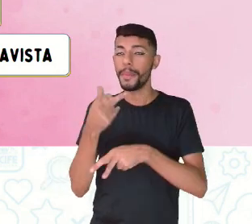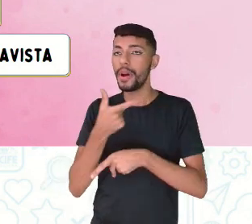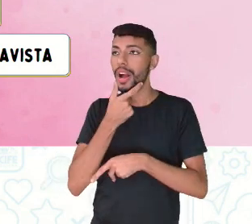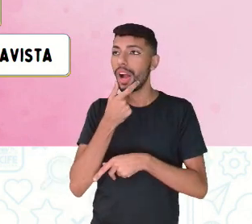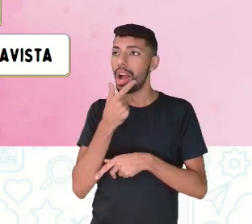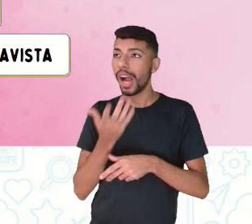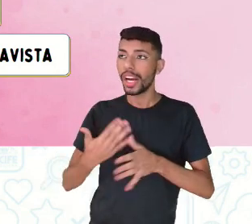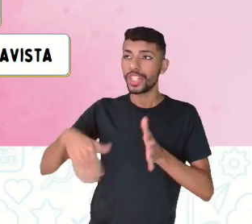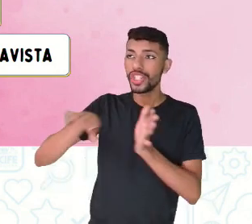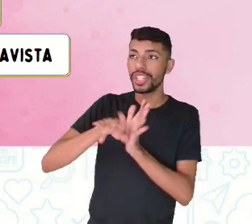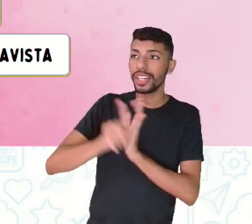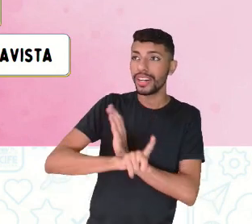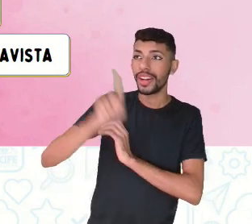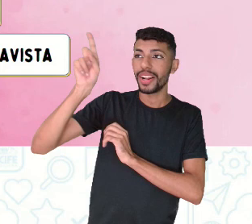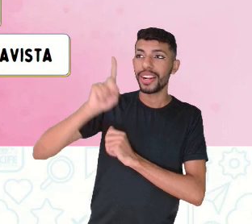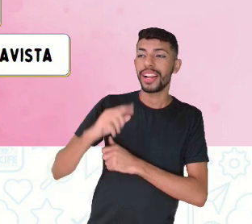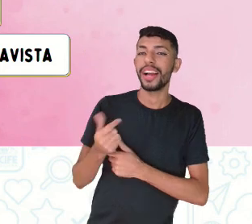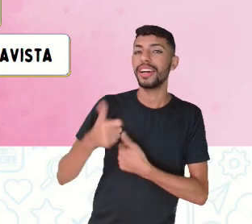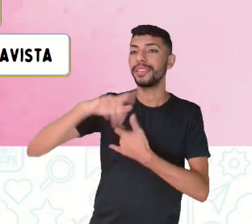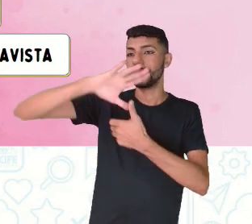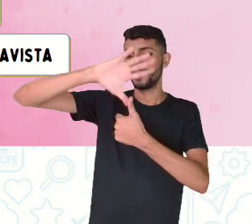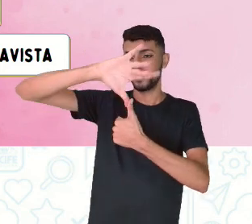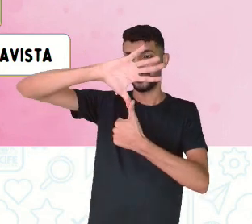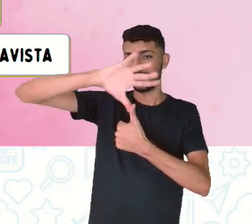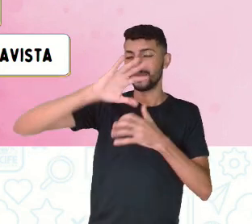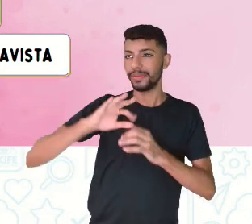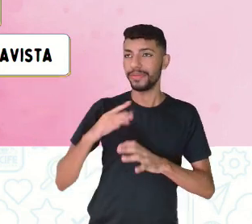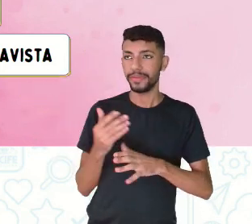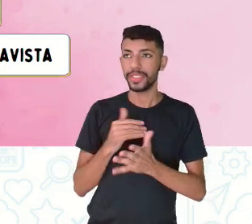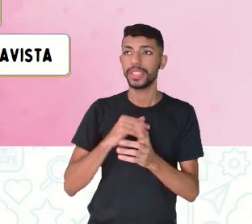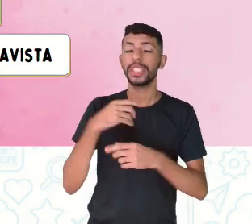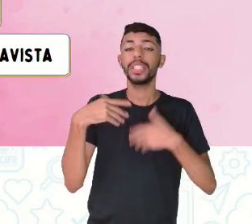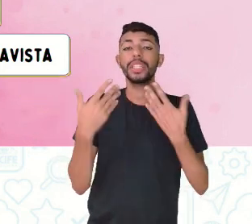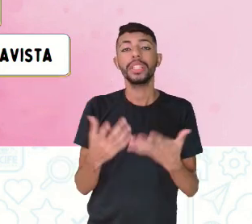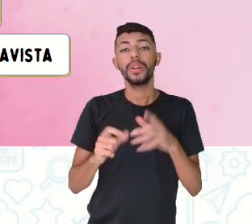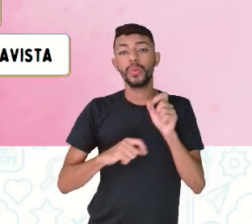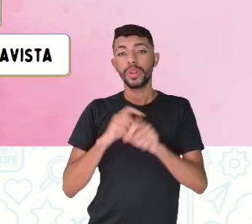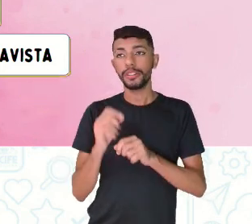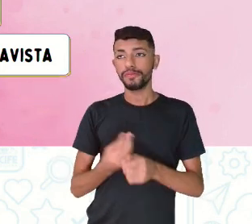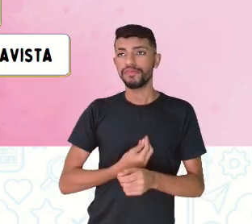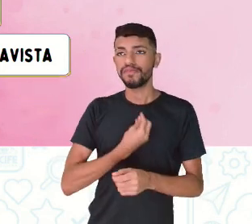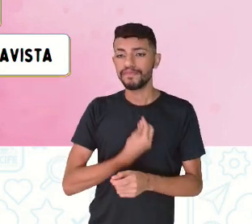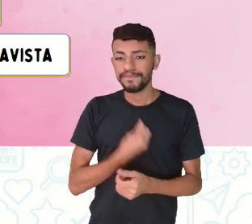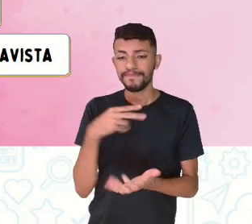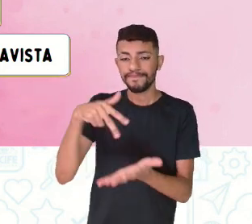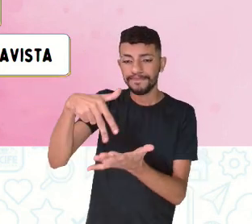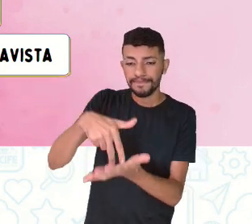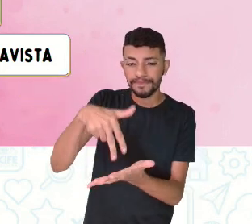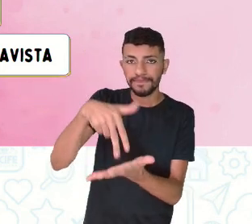aqui não, chegam lá na América do Norte, começam a habitar ali e não